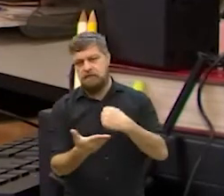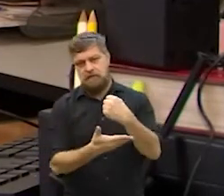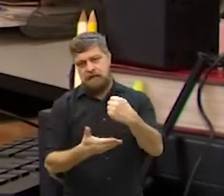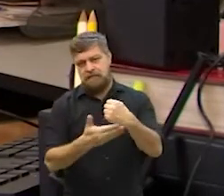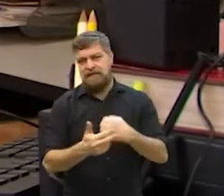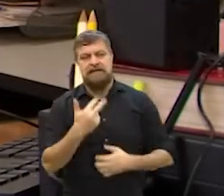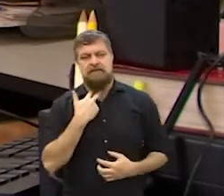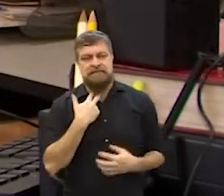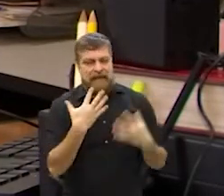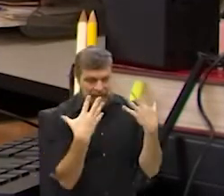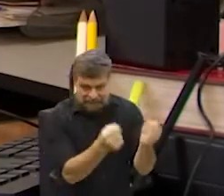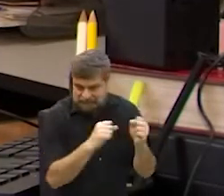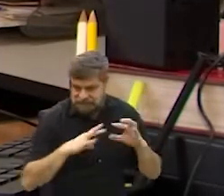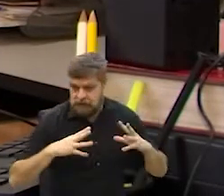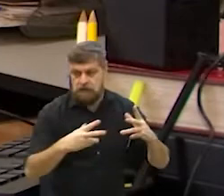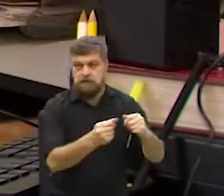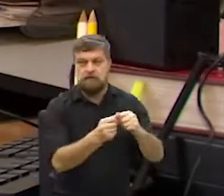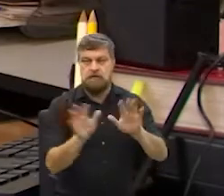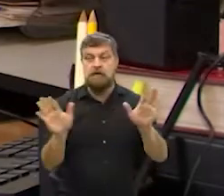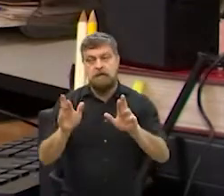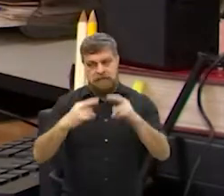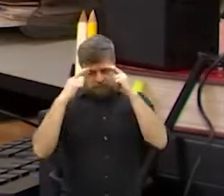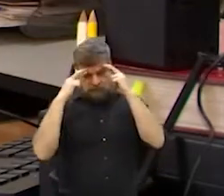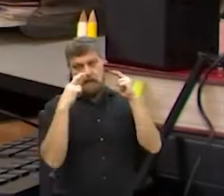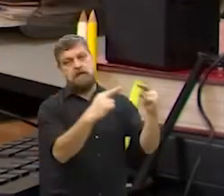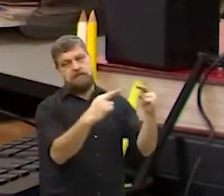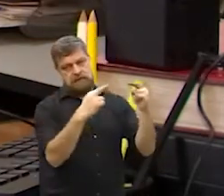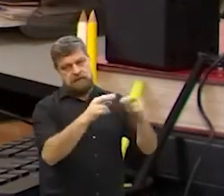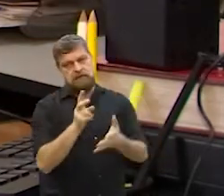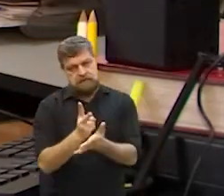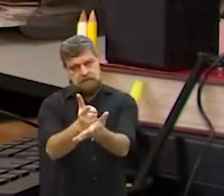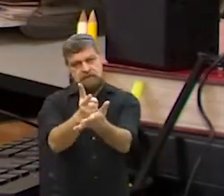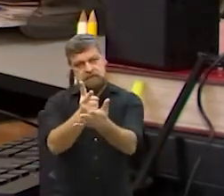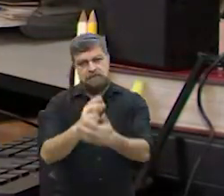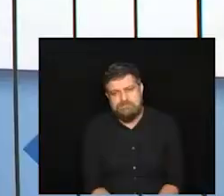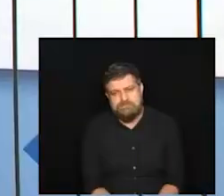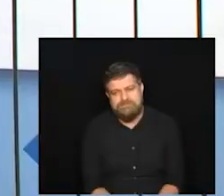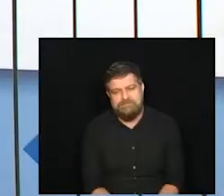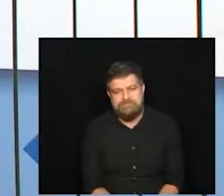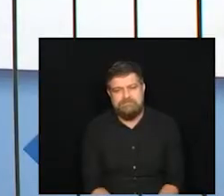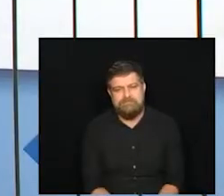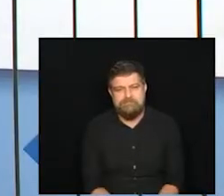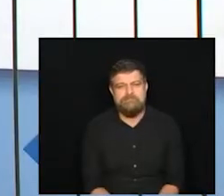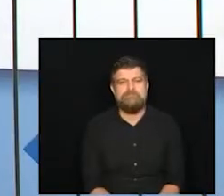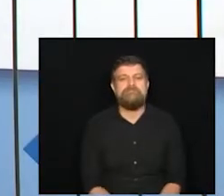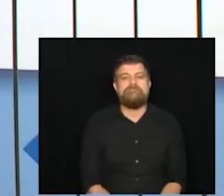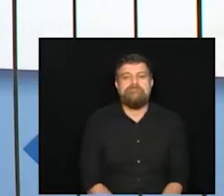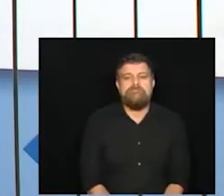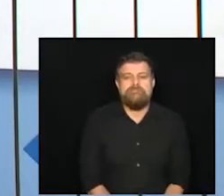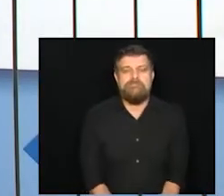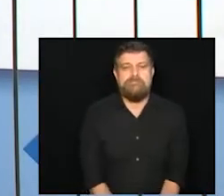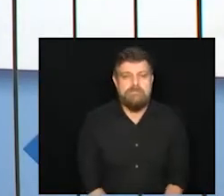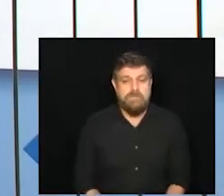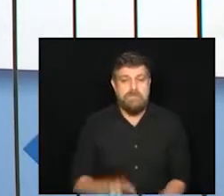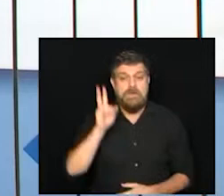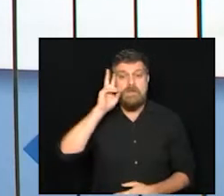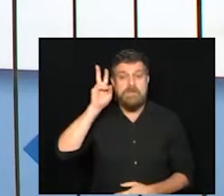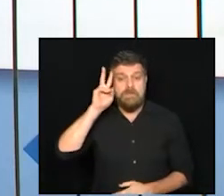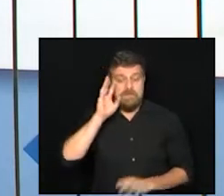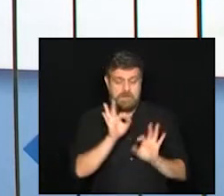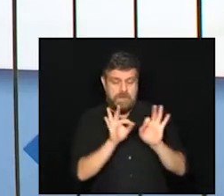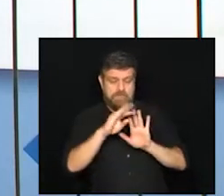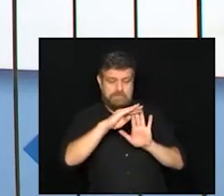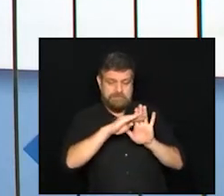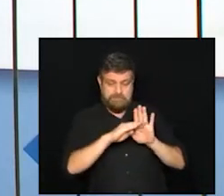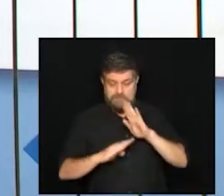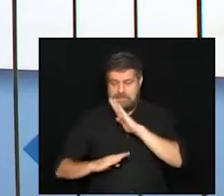tudo ninguém precisa aceitar absolutamente nada mas que só respeitar o outro sempre lembrando que os